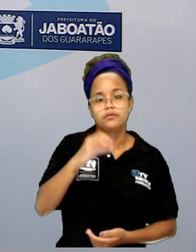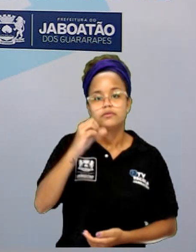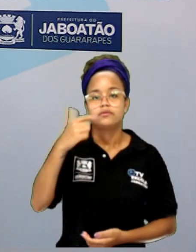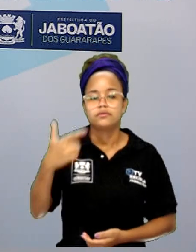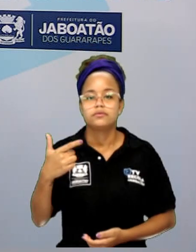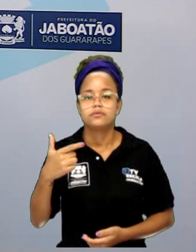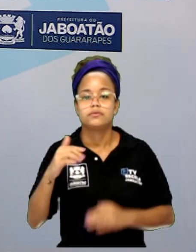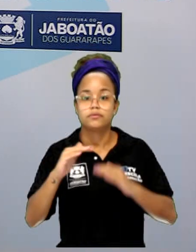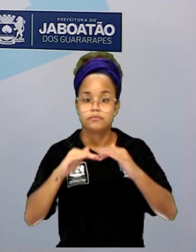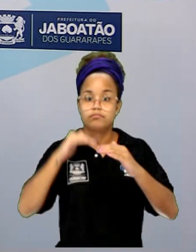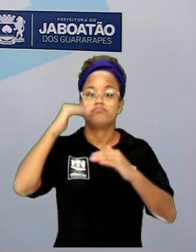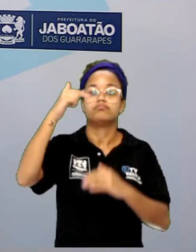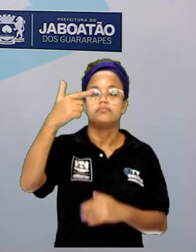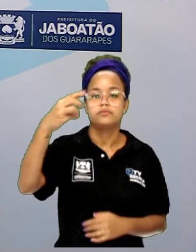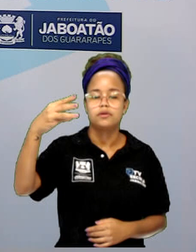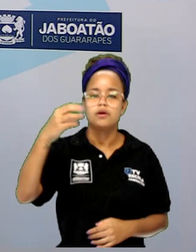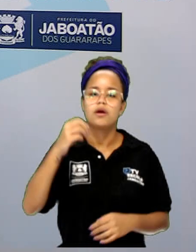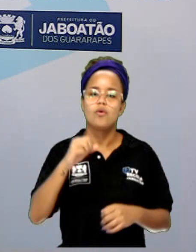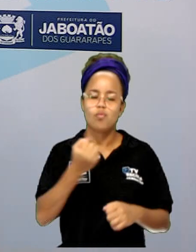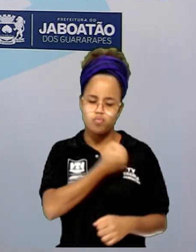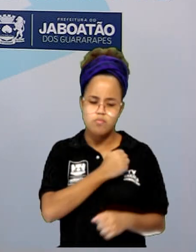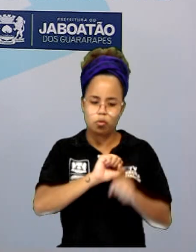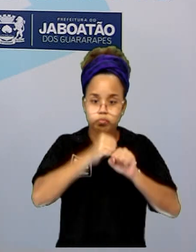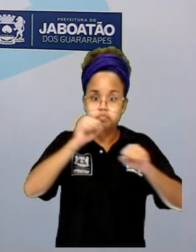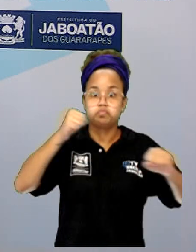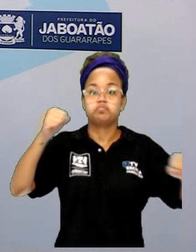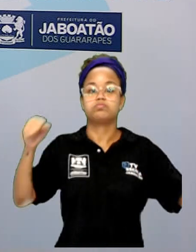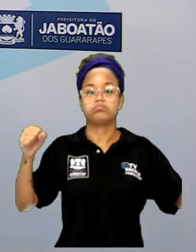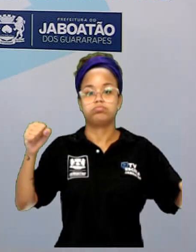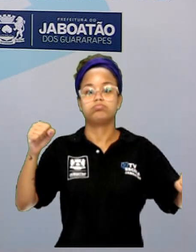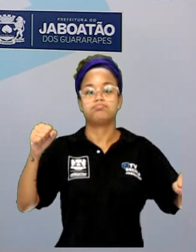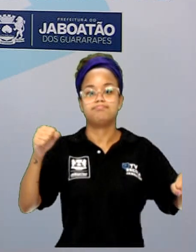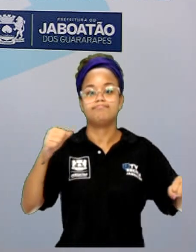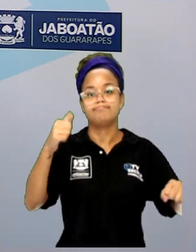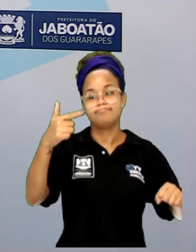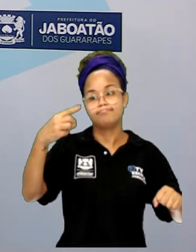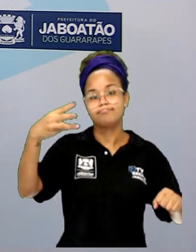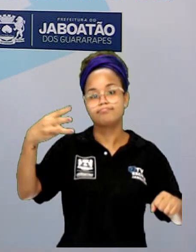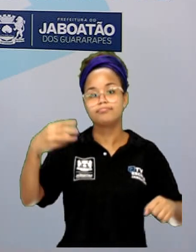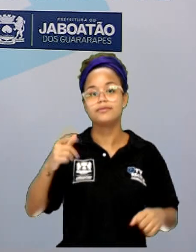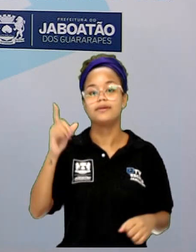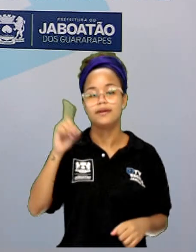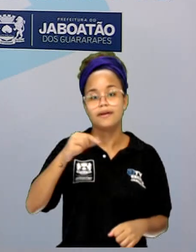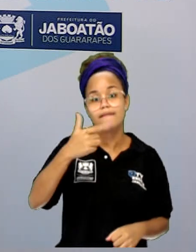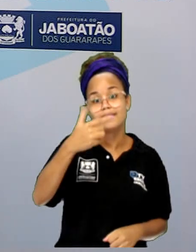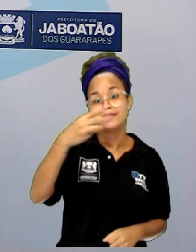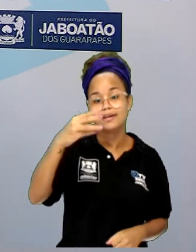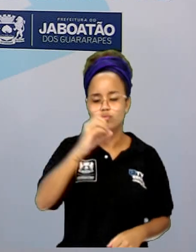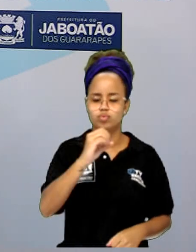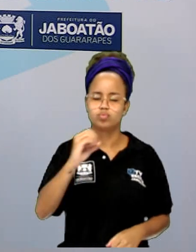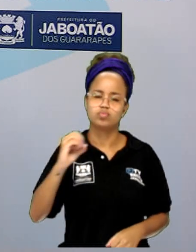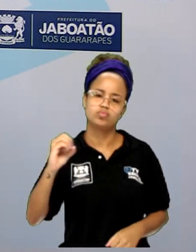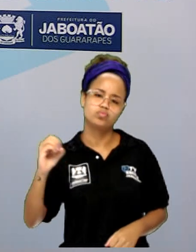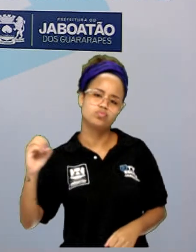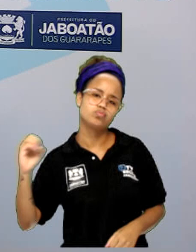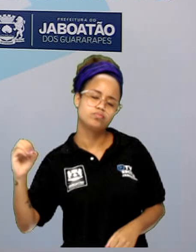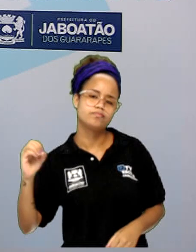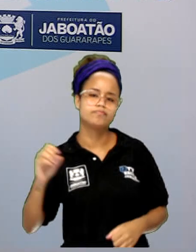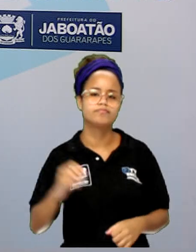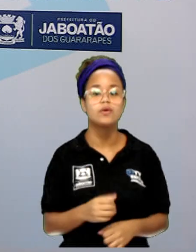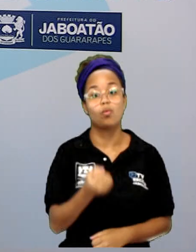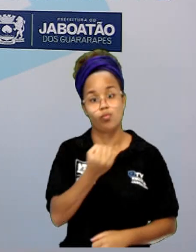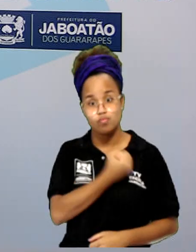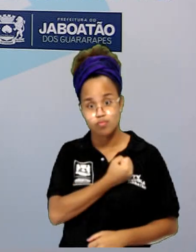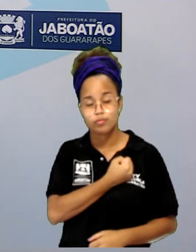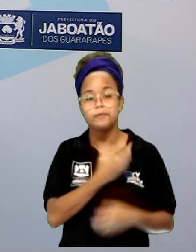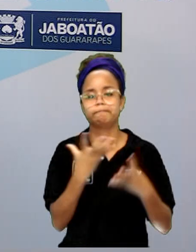23 é um número muito grande, certo? Esse 23 aí são 23 zeros. Então a gente está falando de uma coisa muito